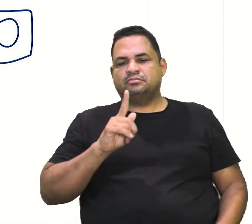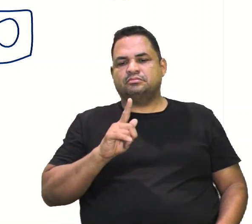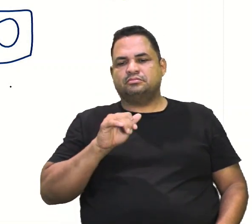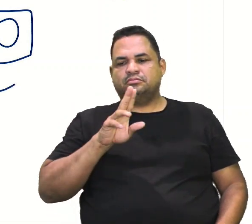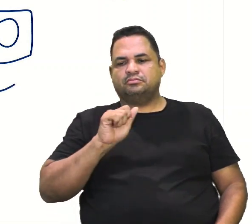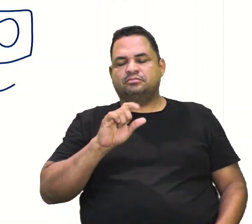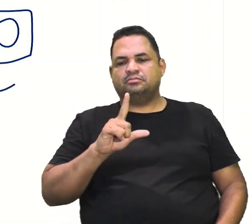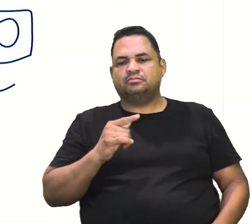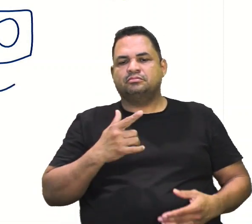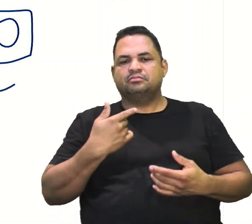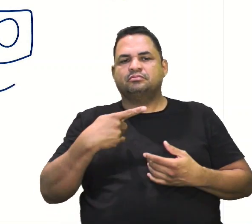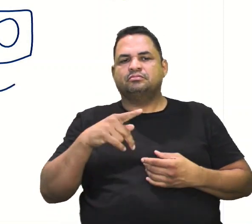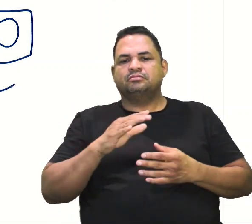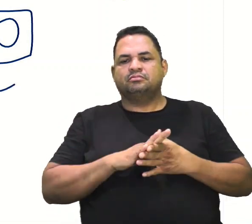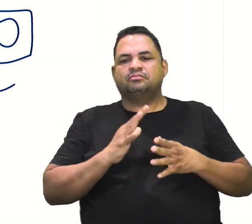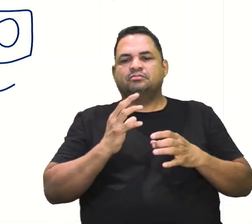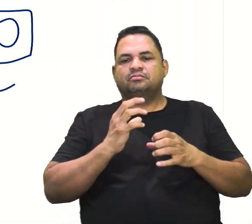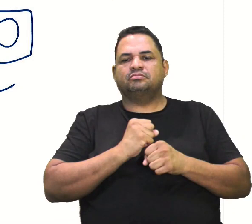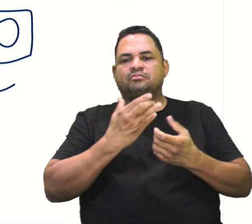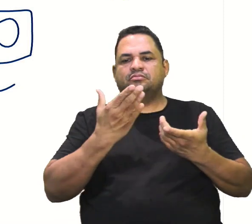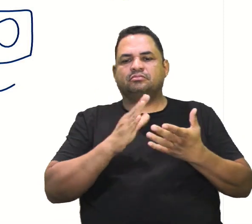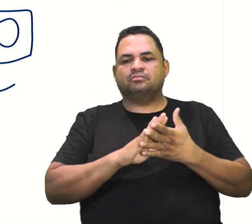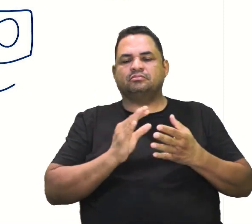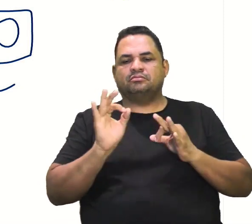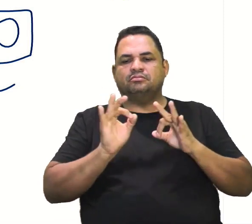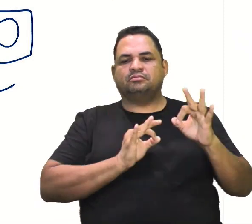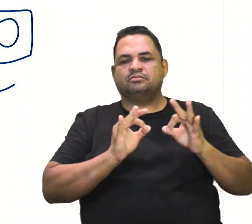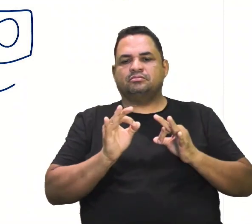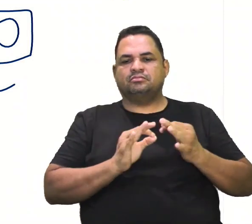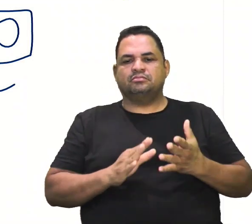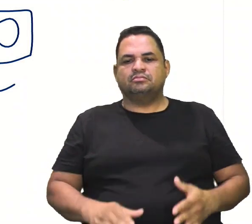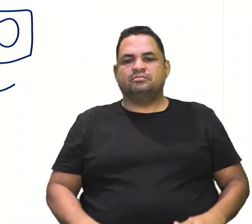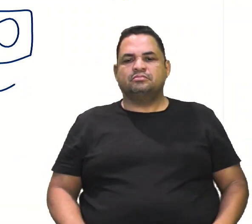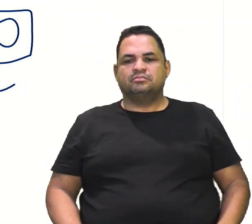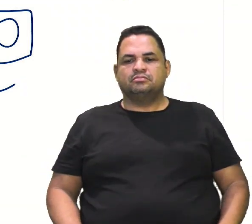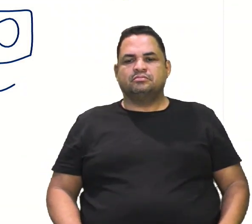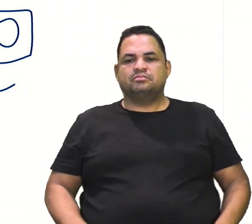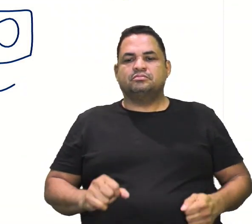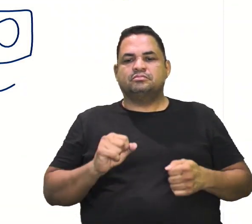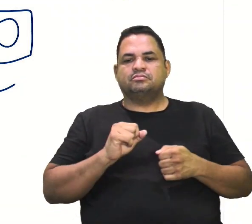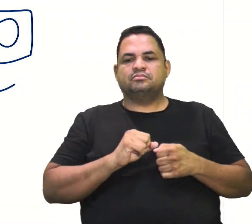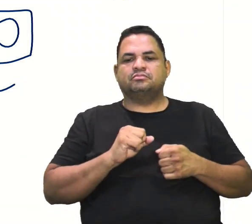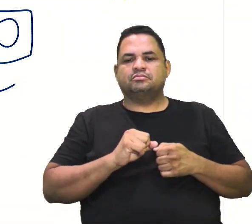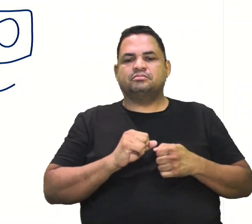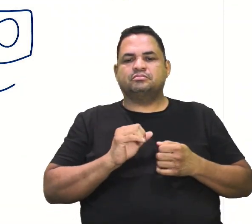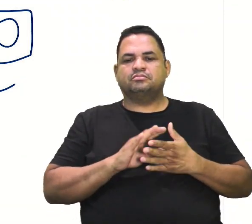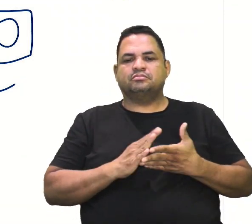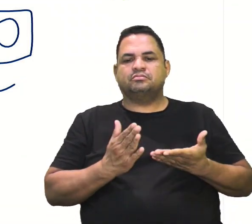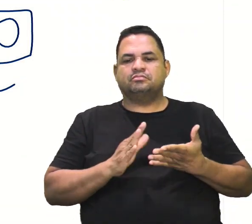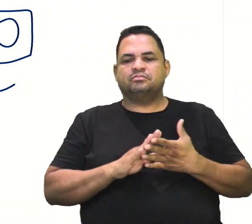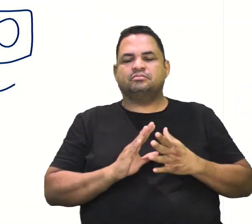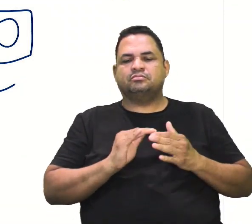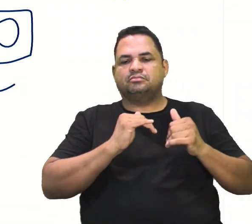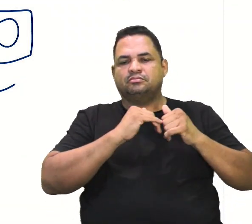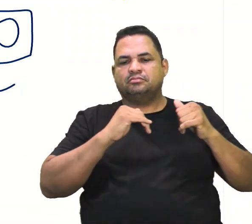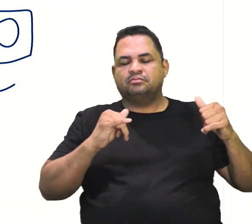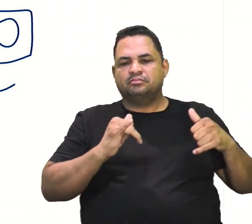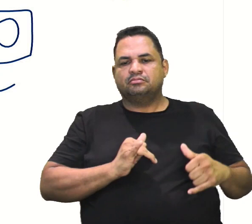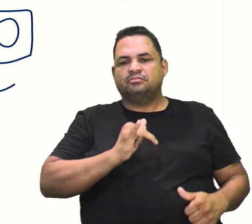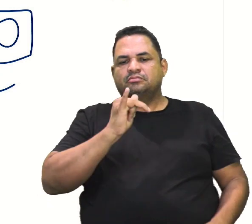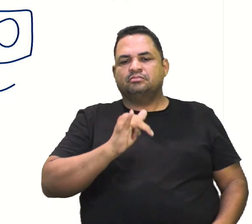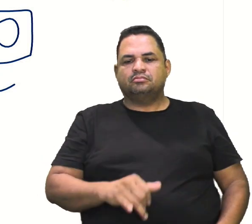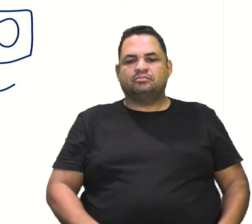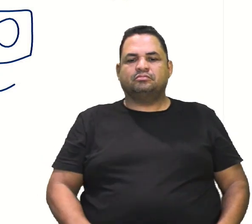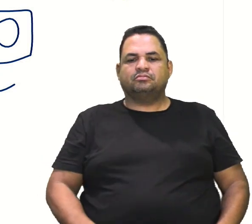equação geral. E para calcular a reduzida, ou melhor, para montar a reduzida, a gente vai fazer o quê? Resolver a equação. Isolar o y, né?